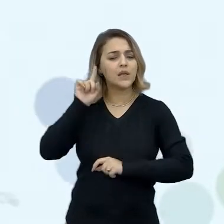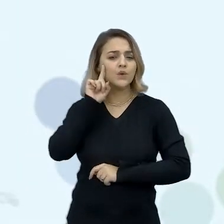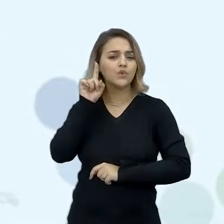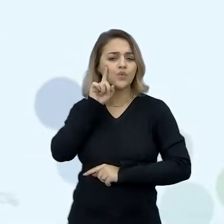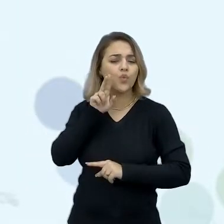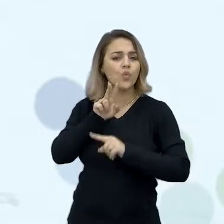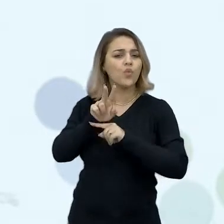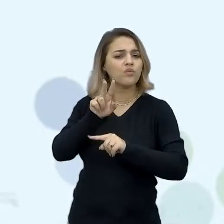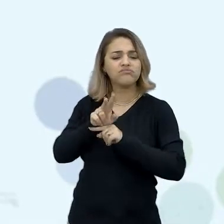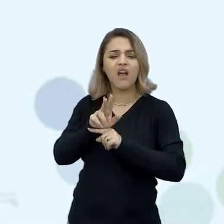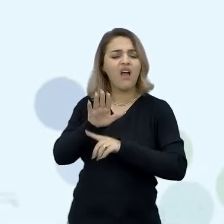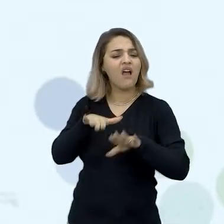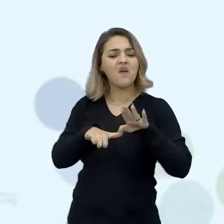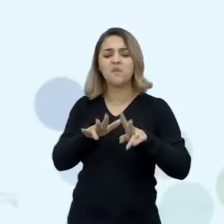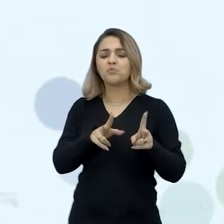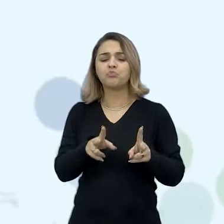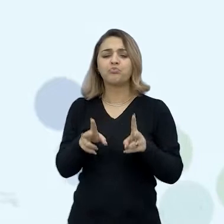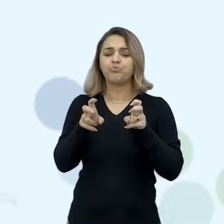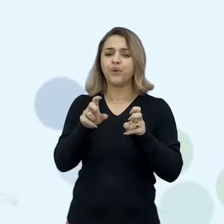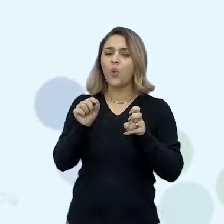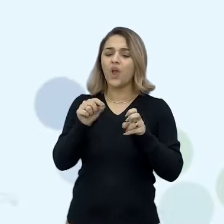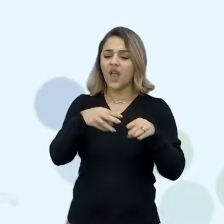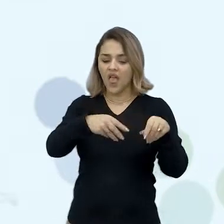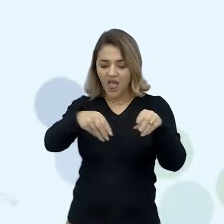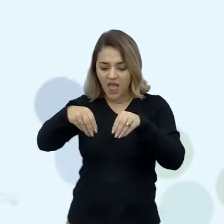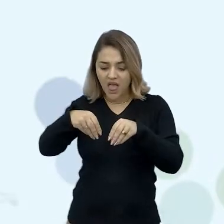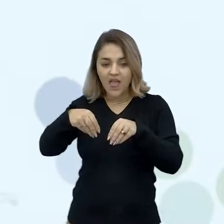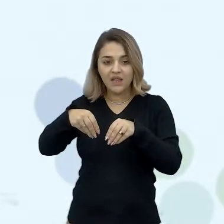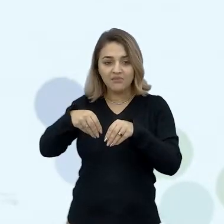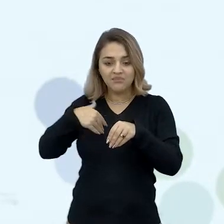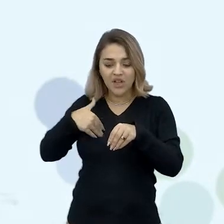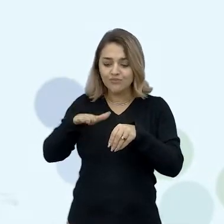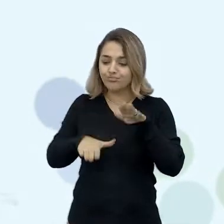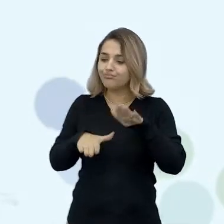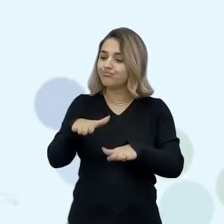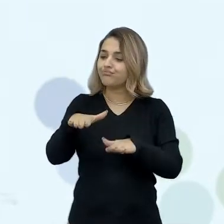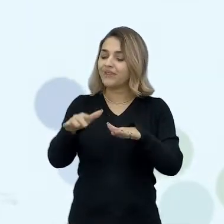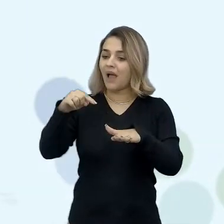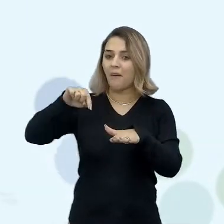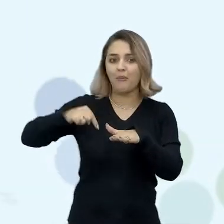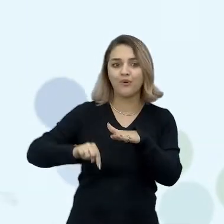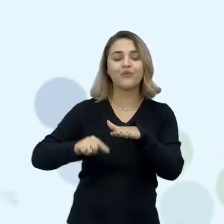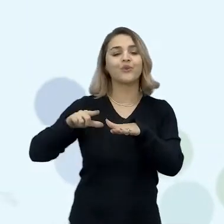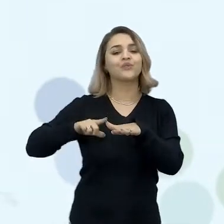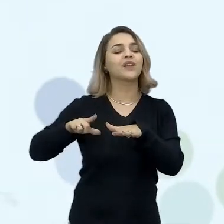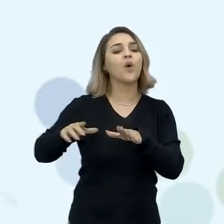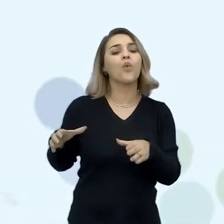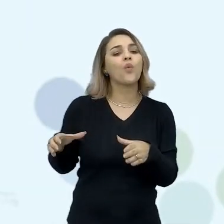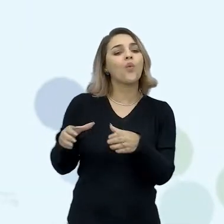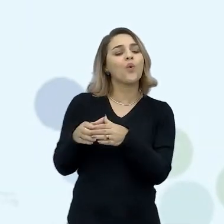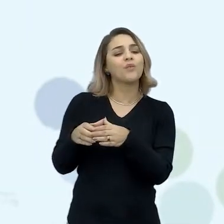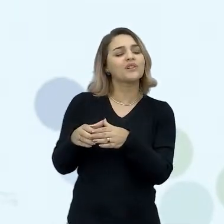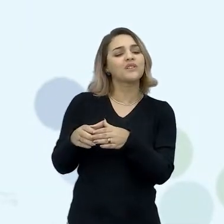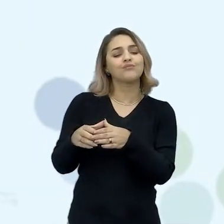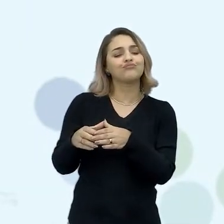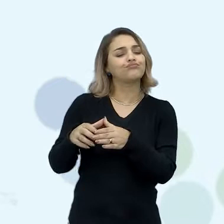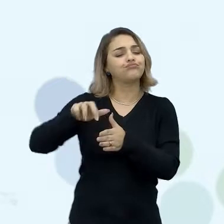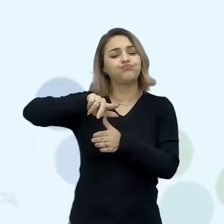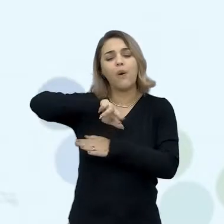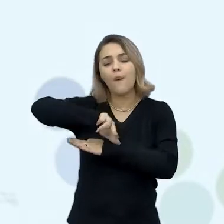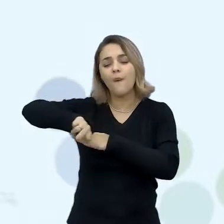temos consciência que abaixo de nossos pés repousa uma notável comunidade de diversas